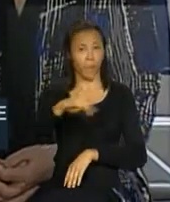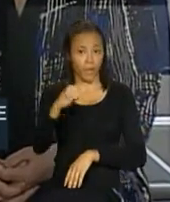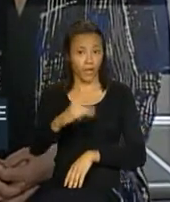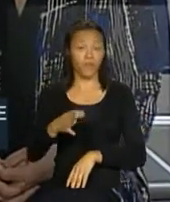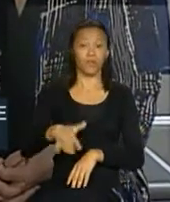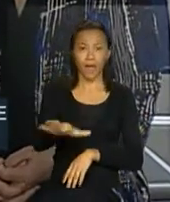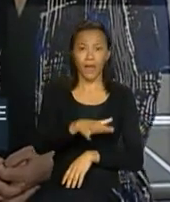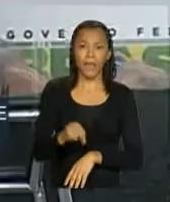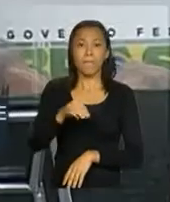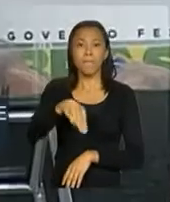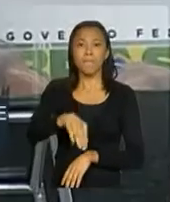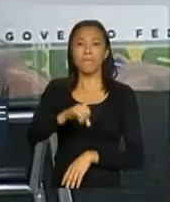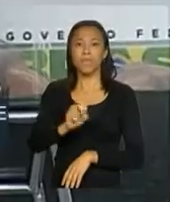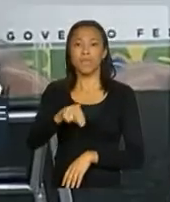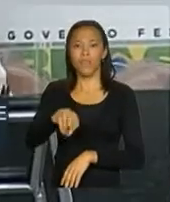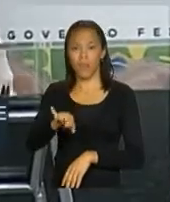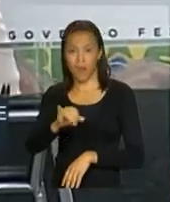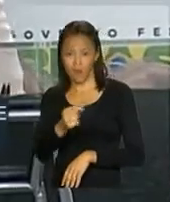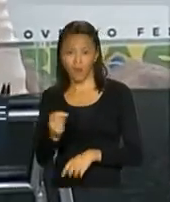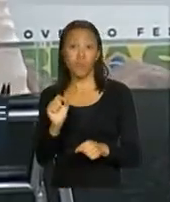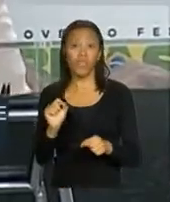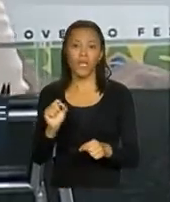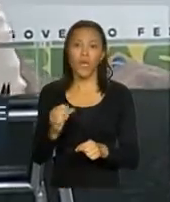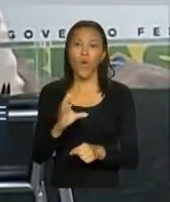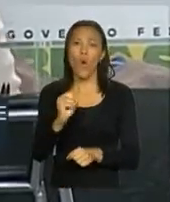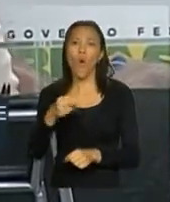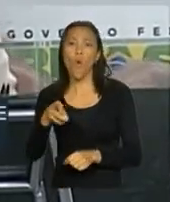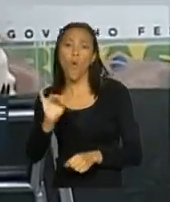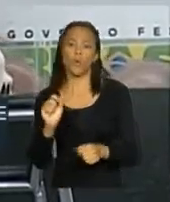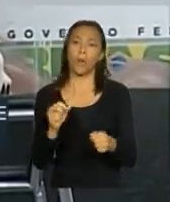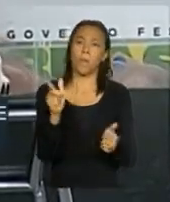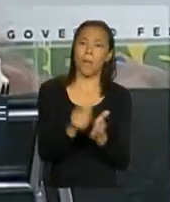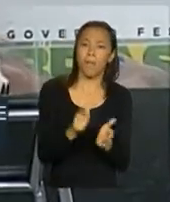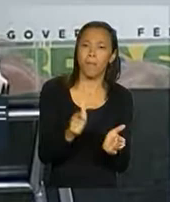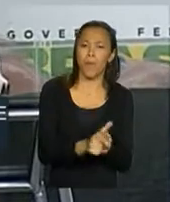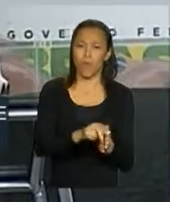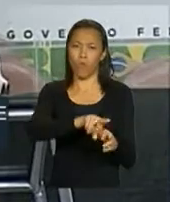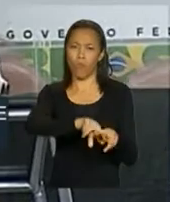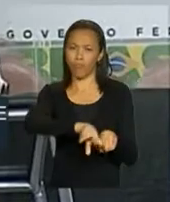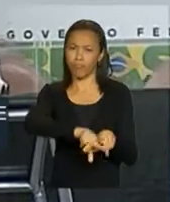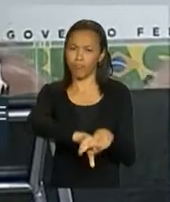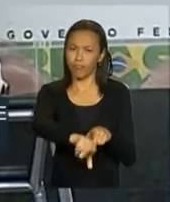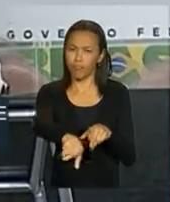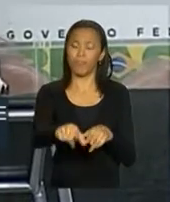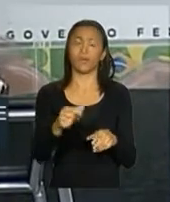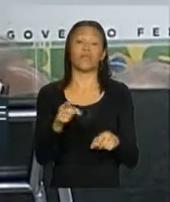de mineração de ouro, papel e celulose,